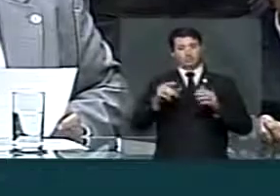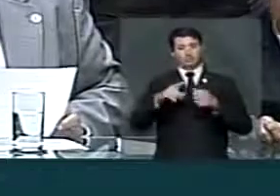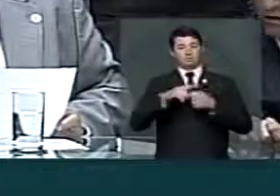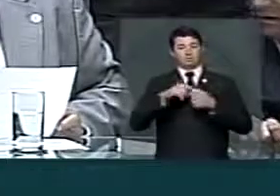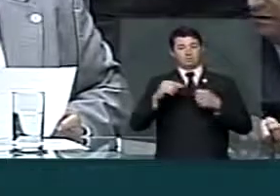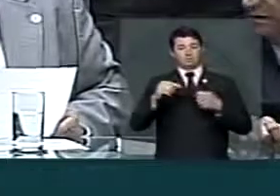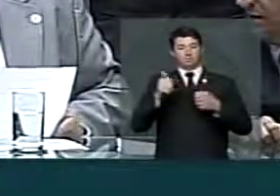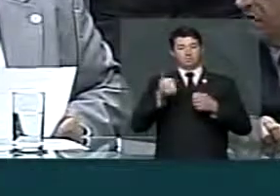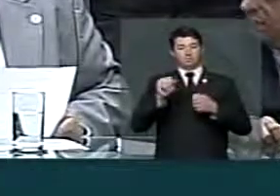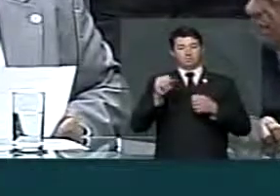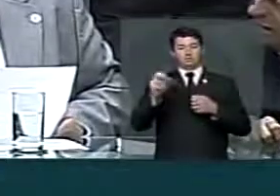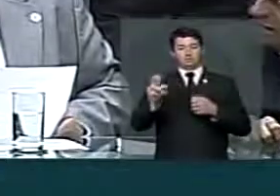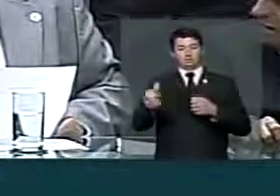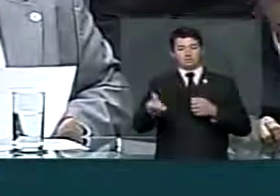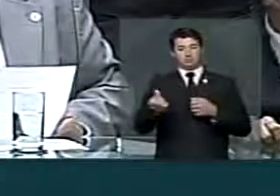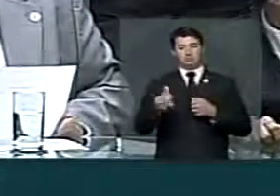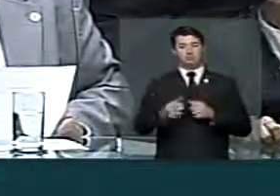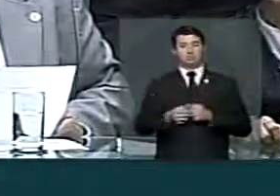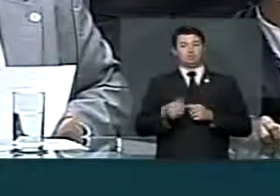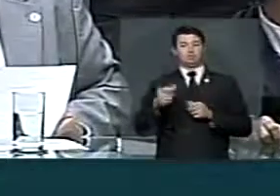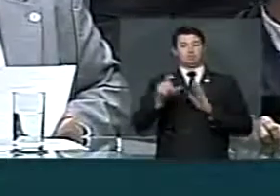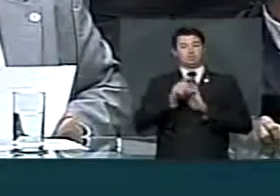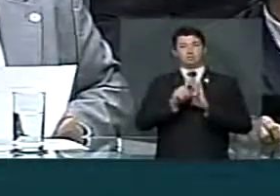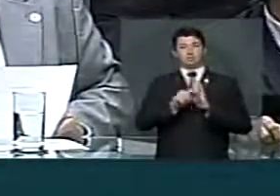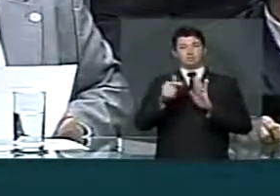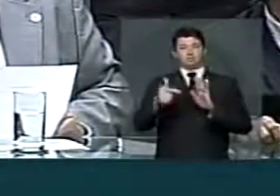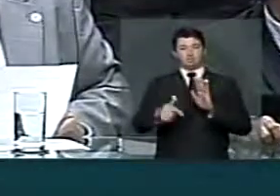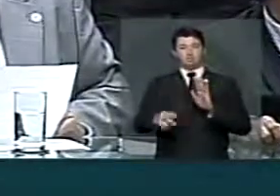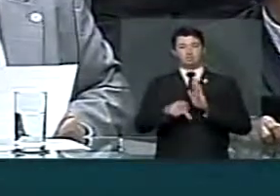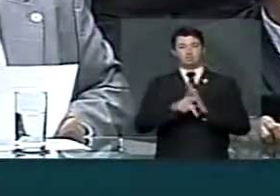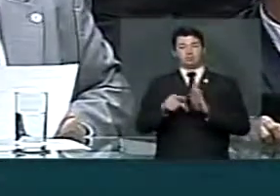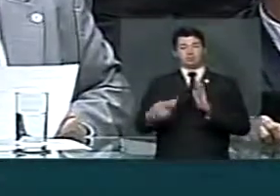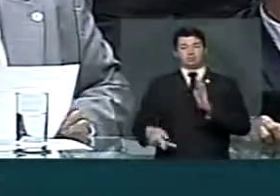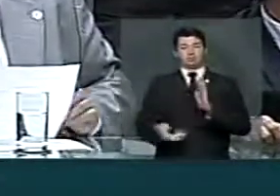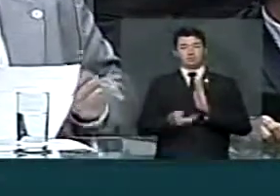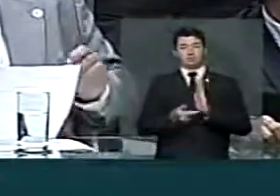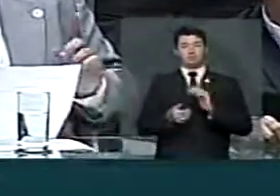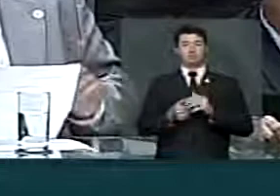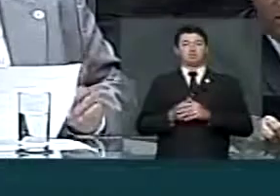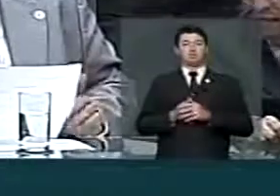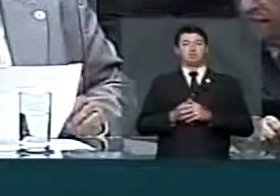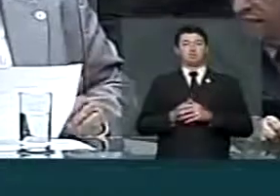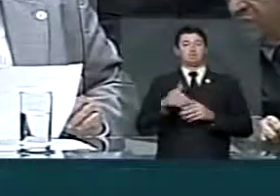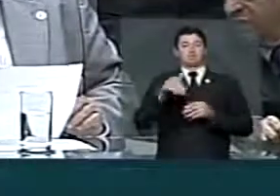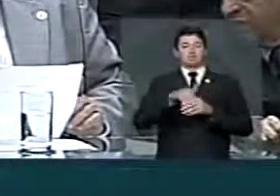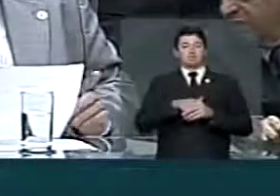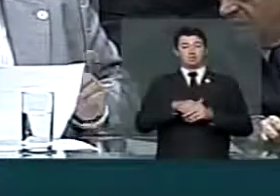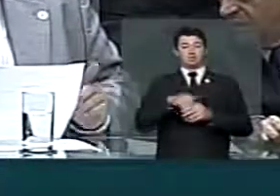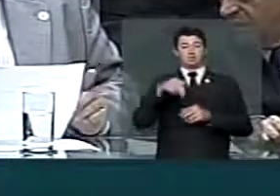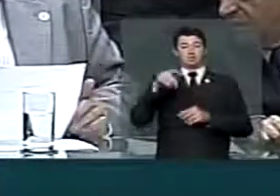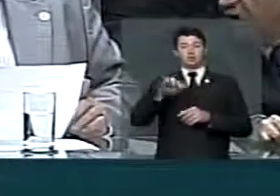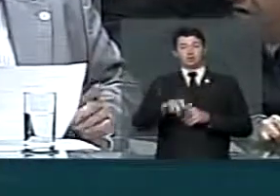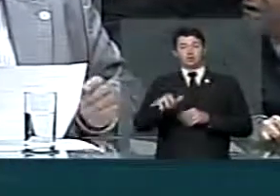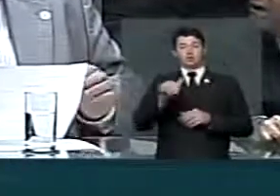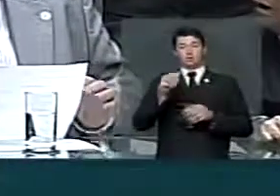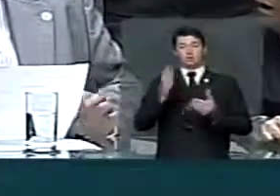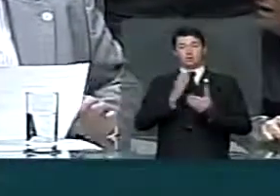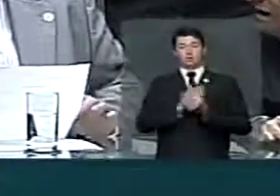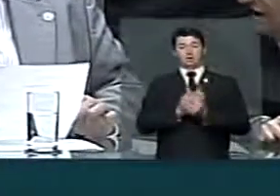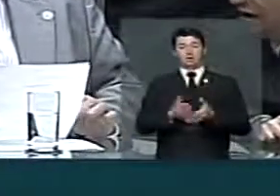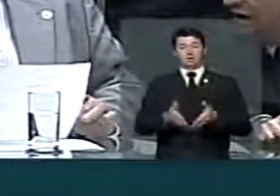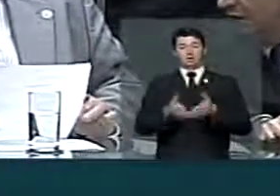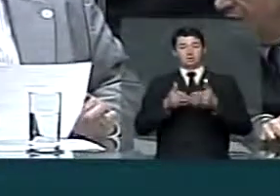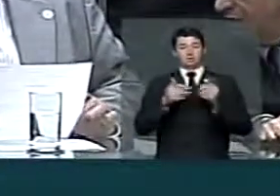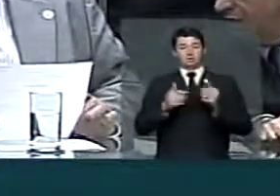artigo 186, do parágrafo 2º do regimento interno da Câmara dos Deputados, votação nominal do requerimento que